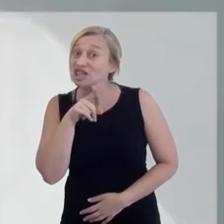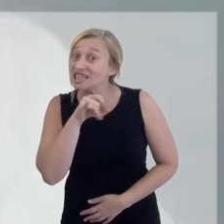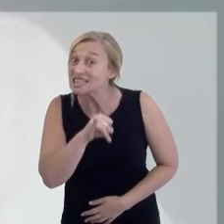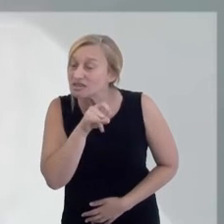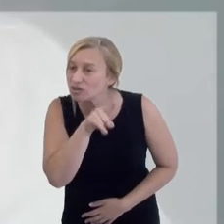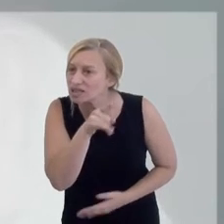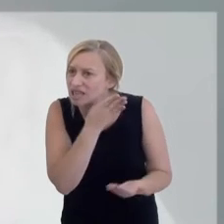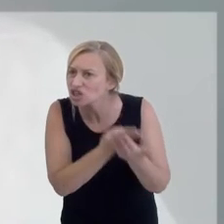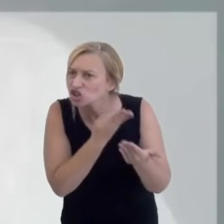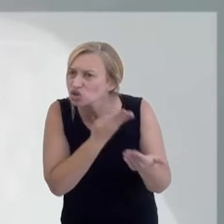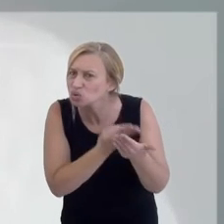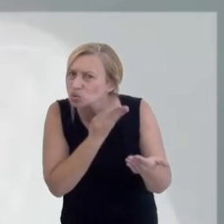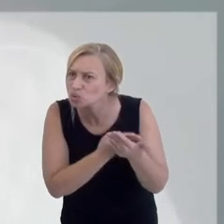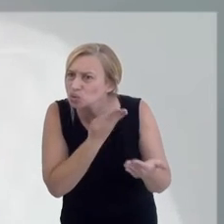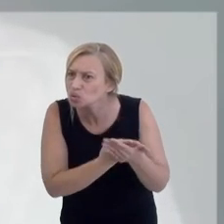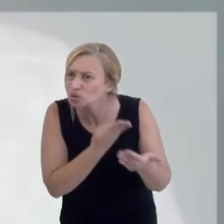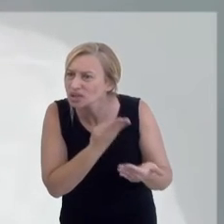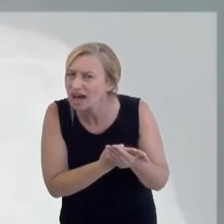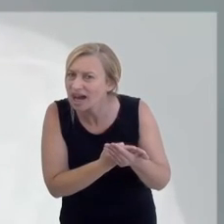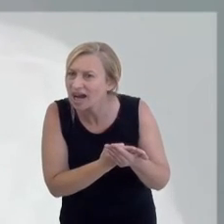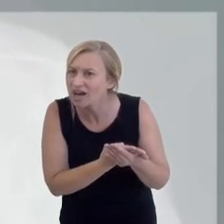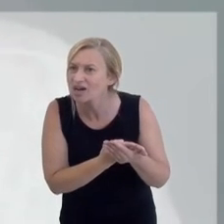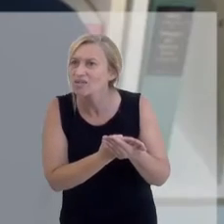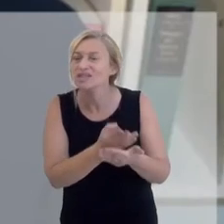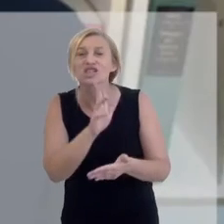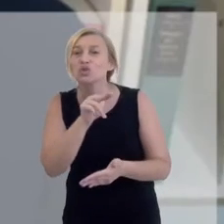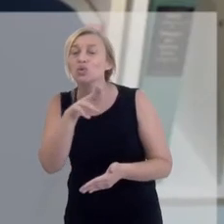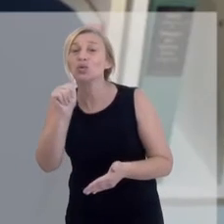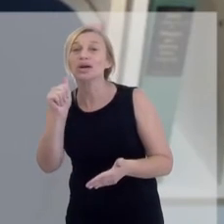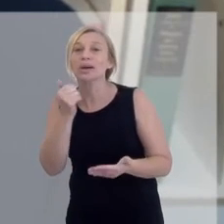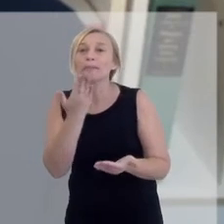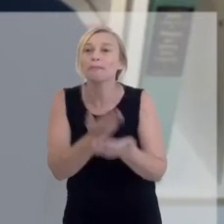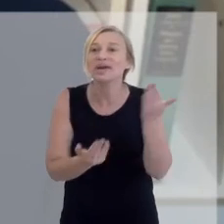falou assim: se você estudar, você muda a vida da sua família.